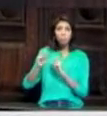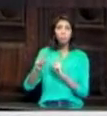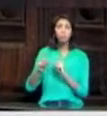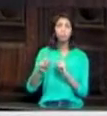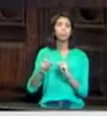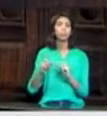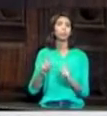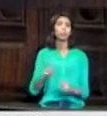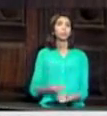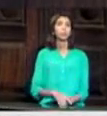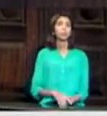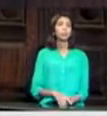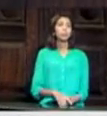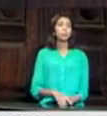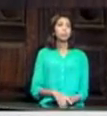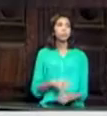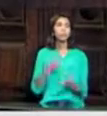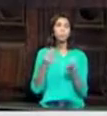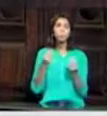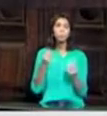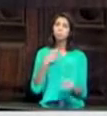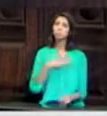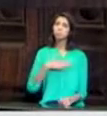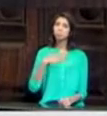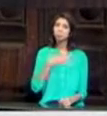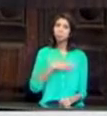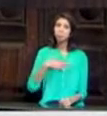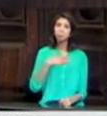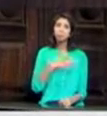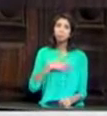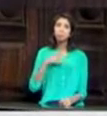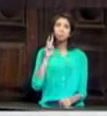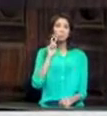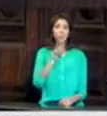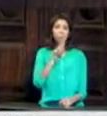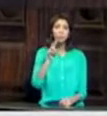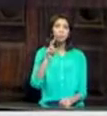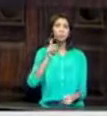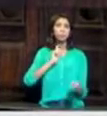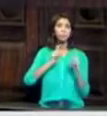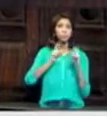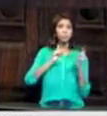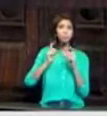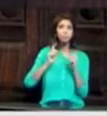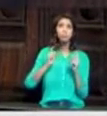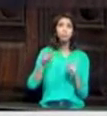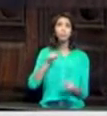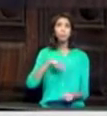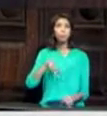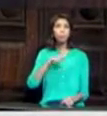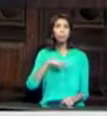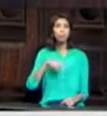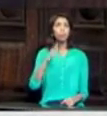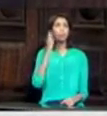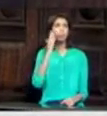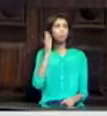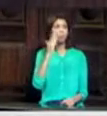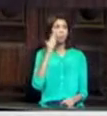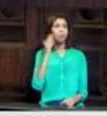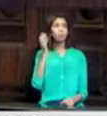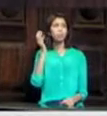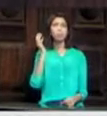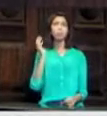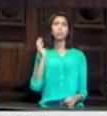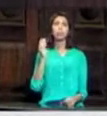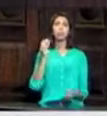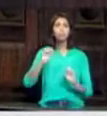foi muito gratificante ouvir ao longo dos debates notas de reconhecimento